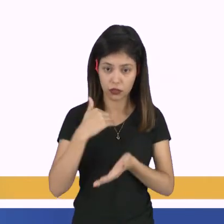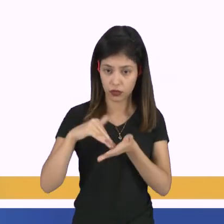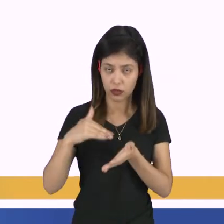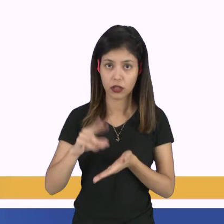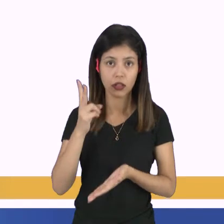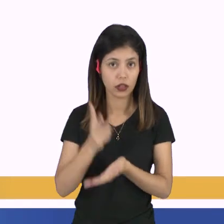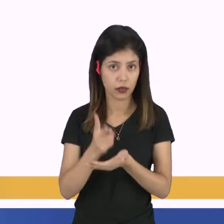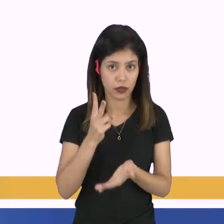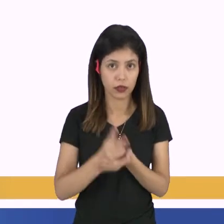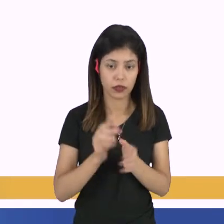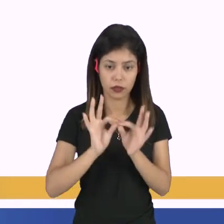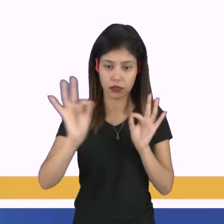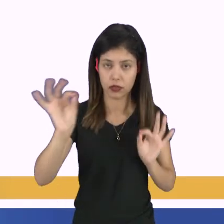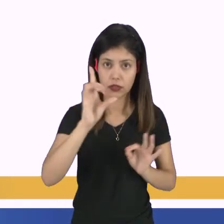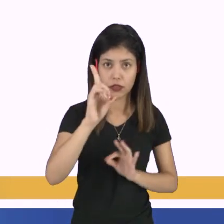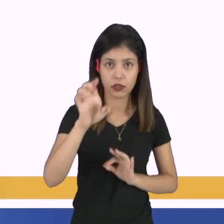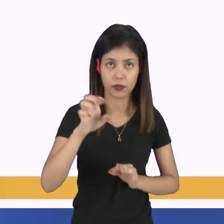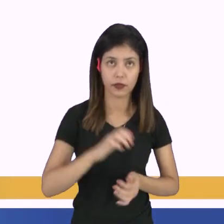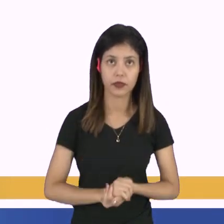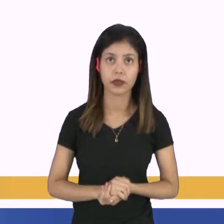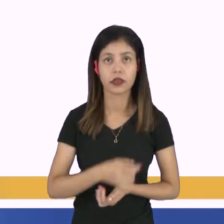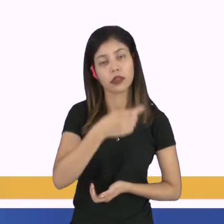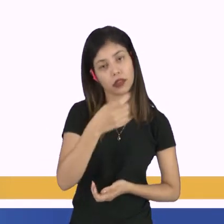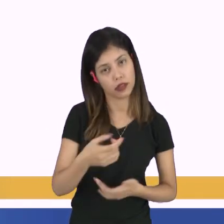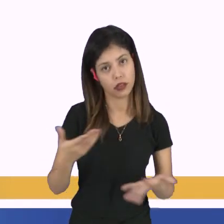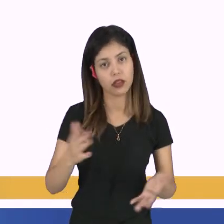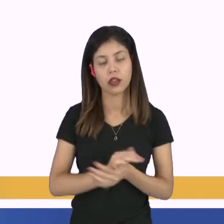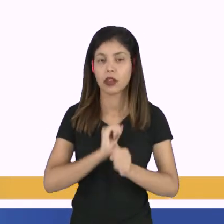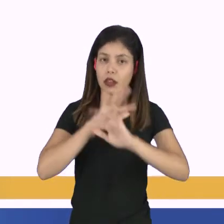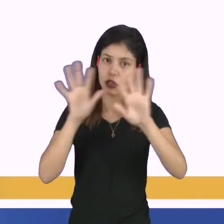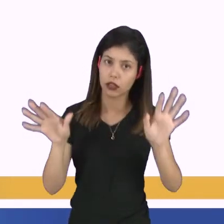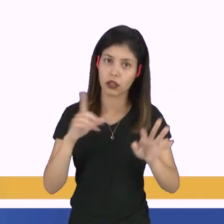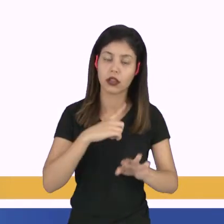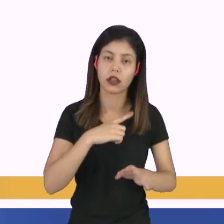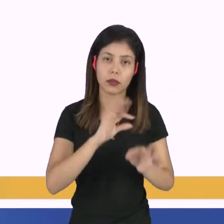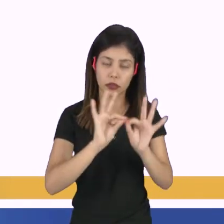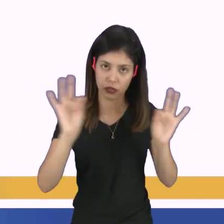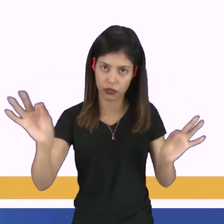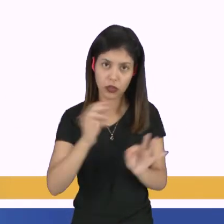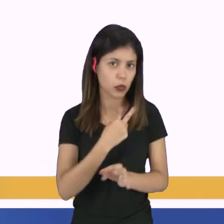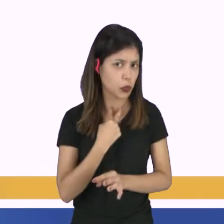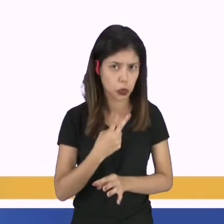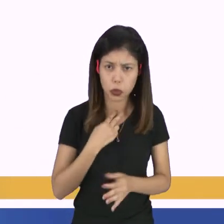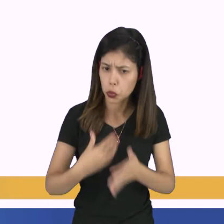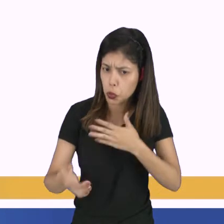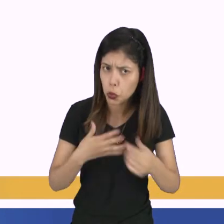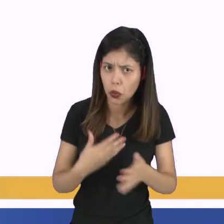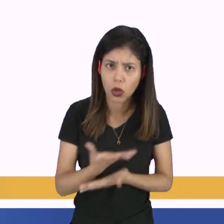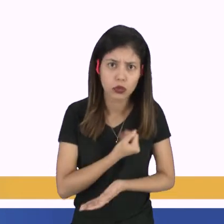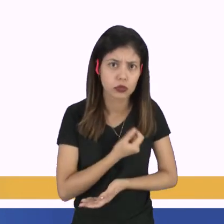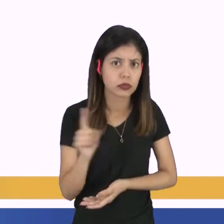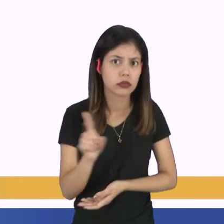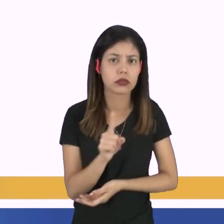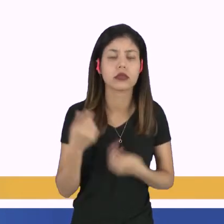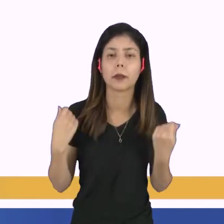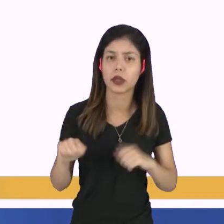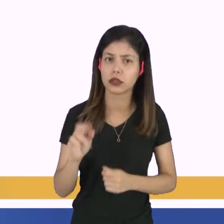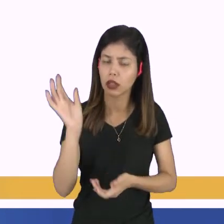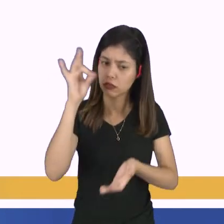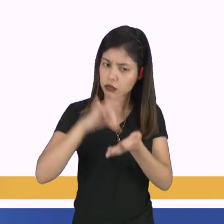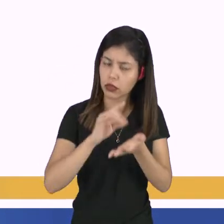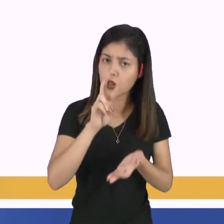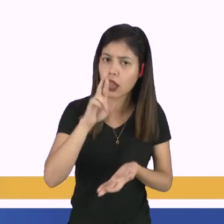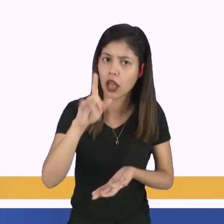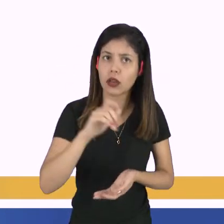da medida de DE, x. É claro, gente, que essa medida x ela não pode ser qualquer número real. Ela tem que ser um número real menor do